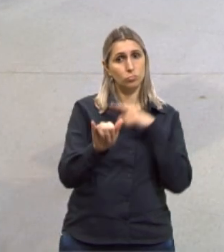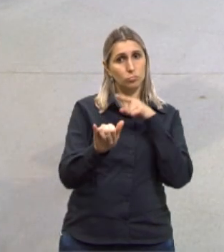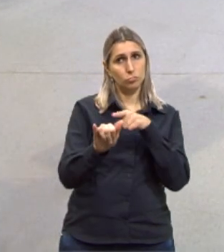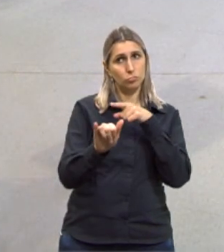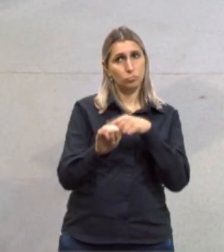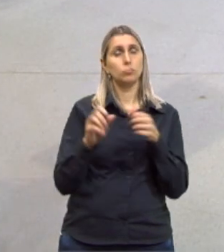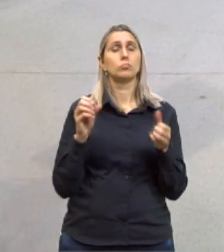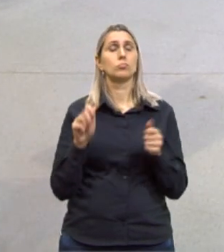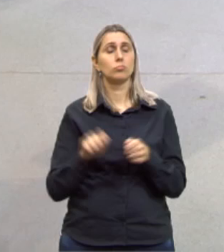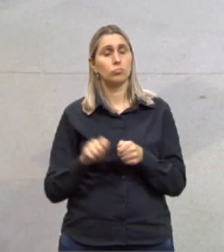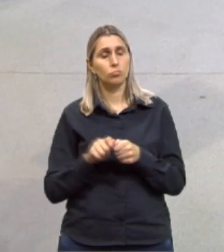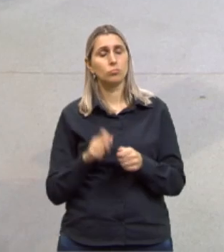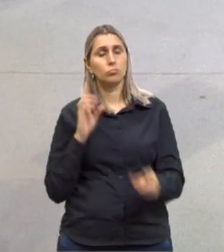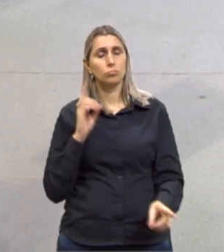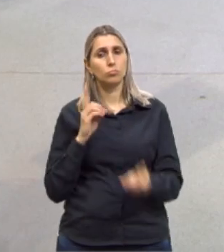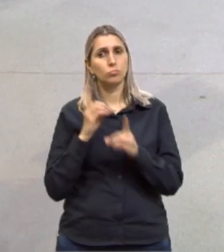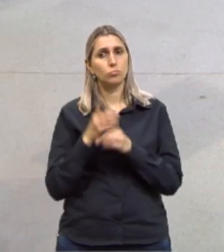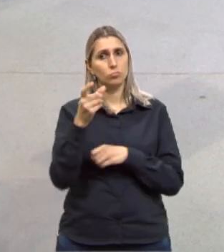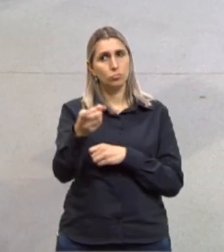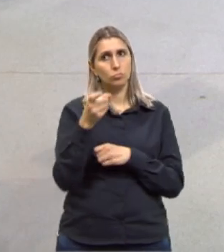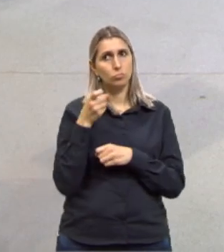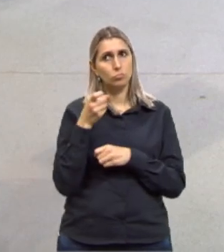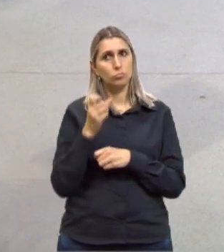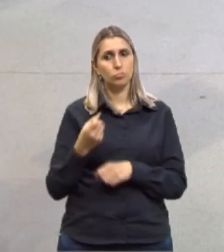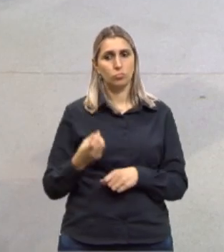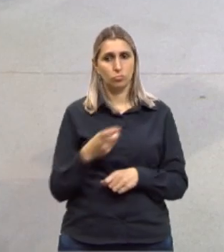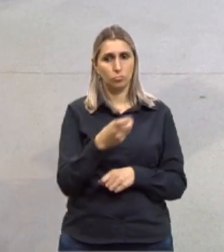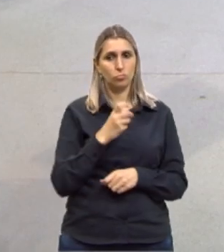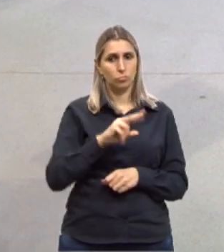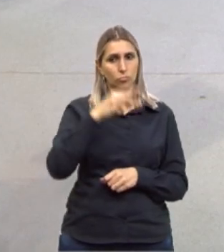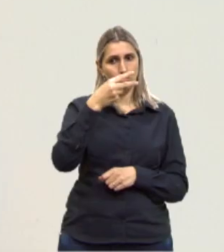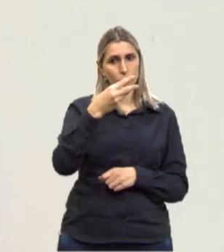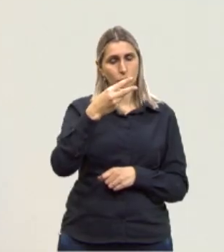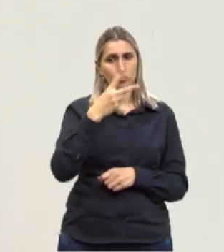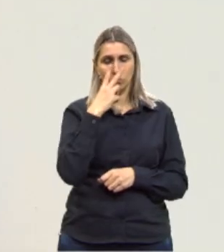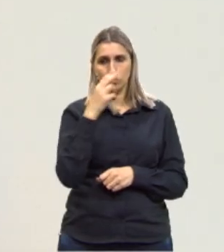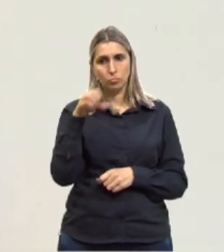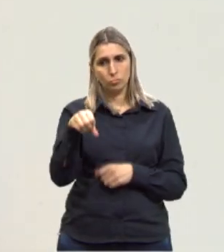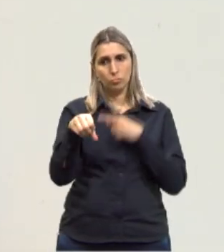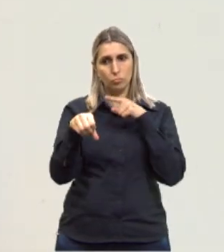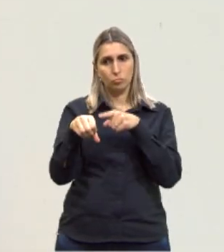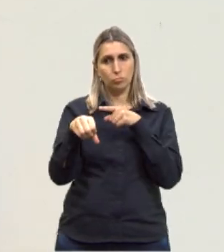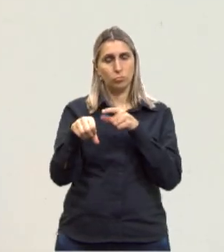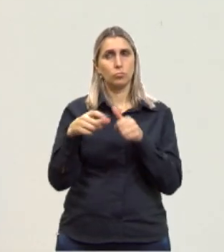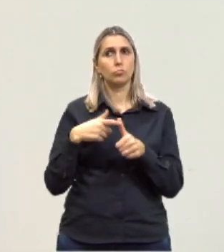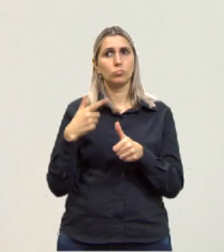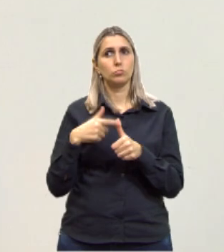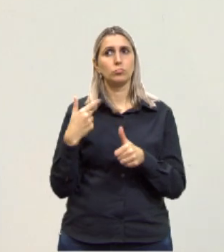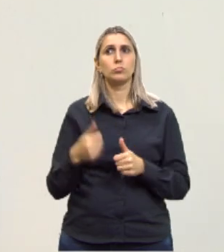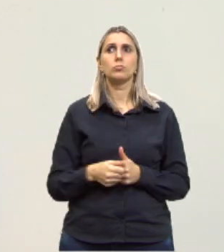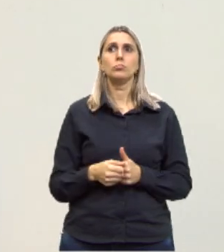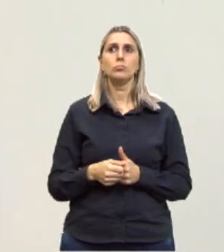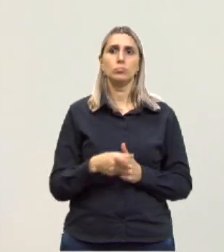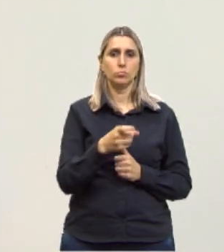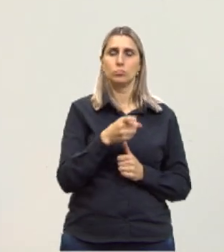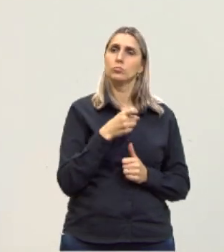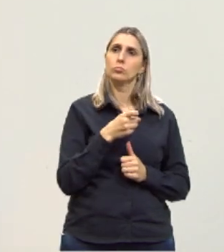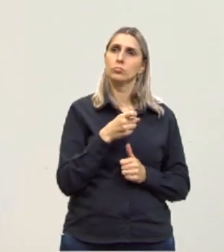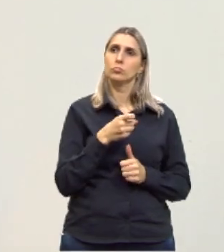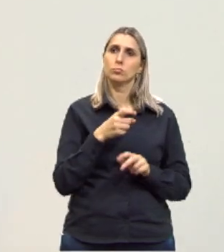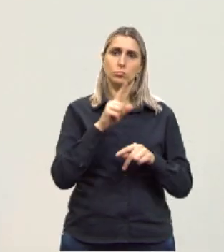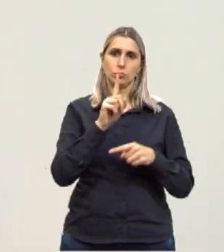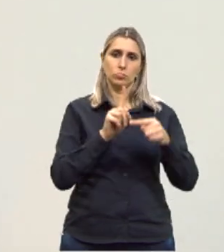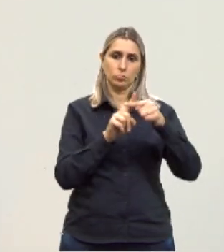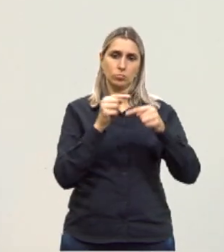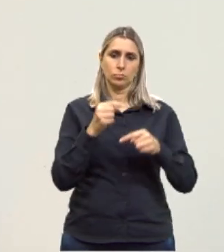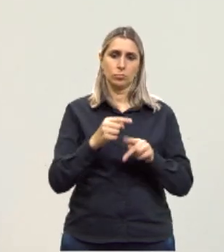eu achar os valores do x. Então, x ao quadrado é igual a 9, que é o primeiro valor. X é igual a mais